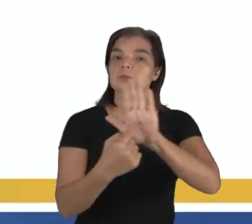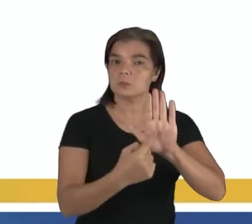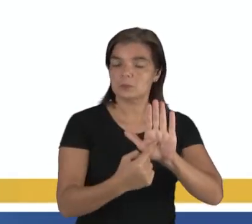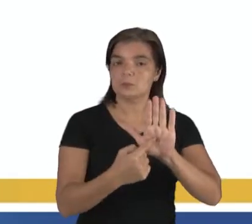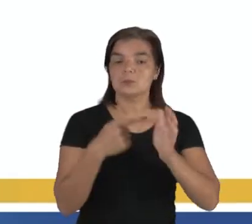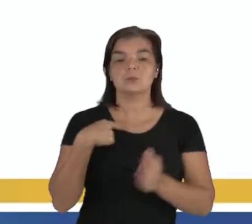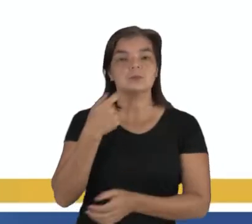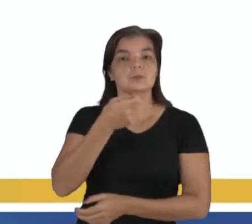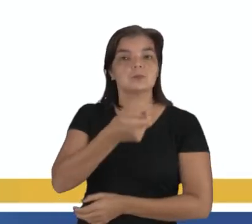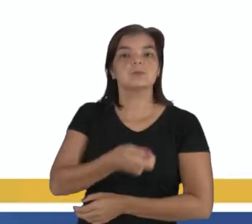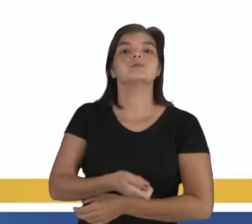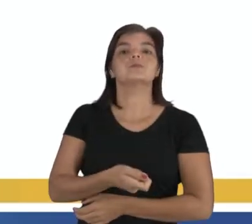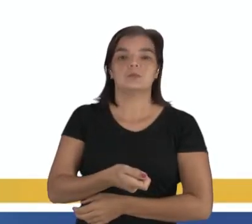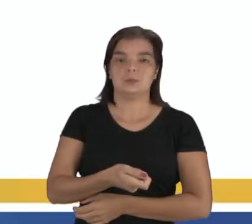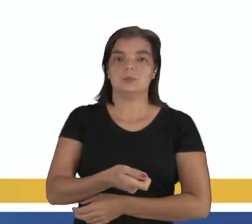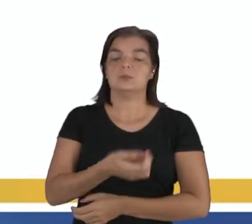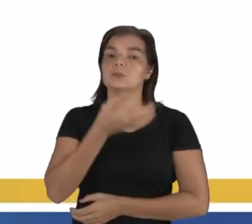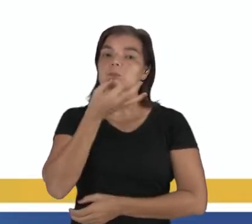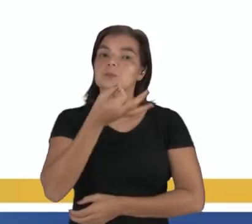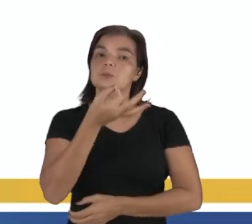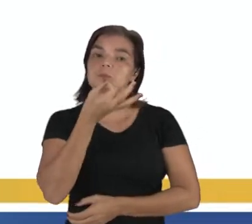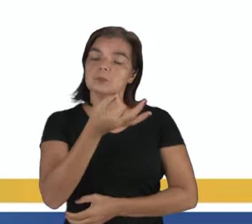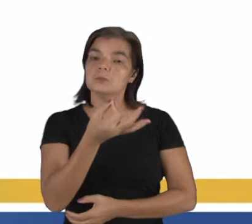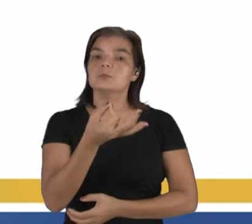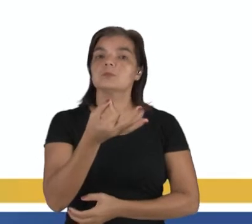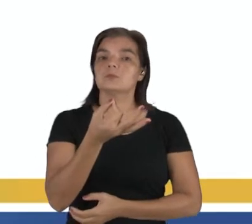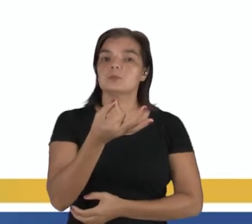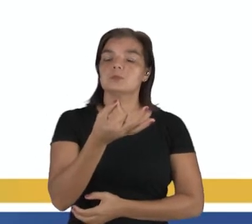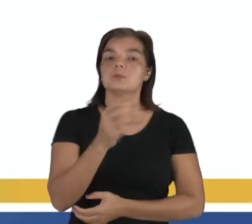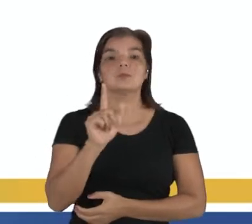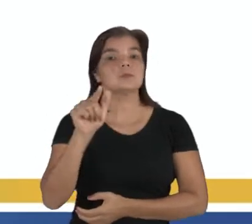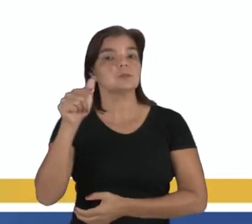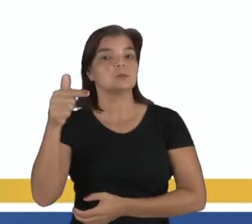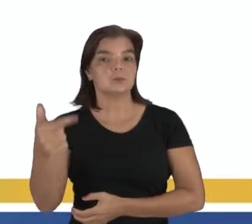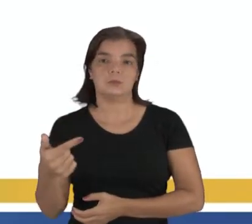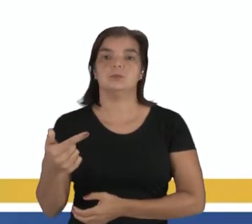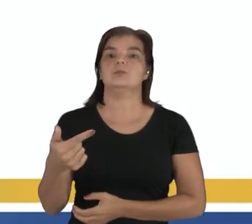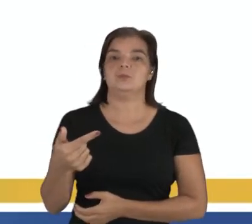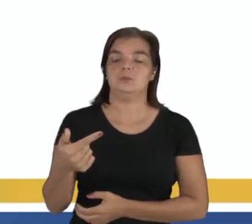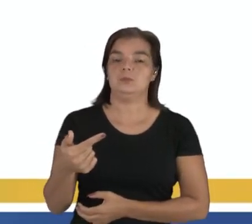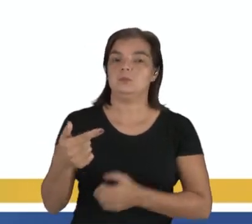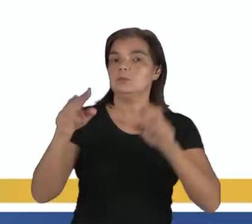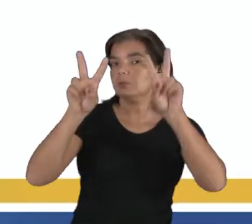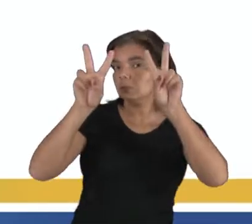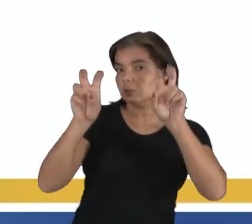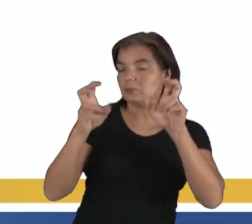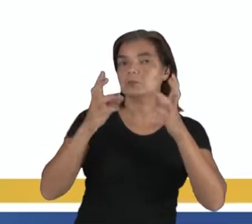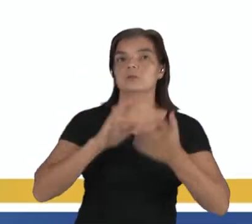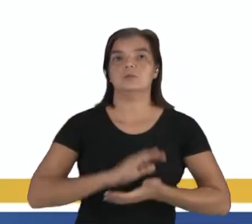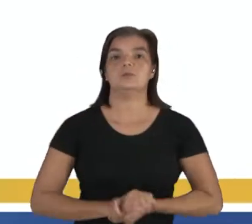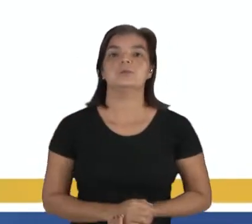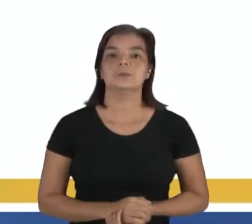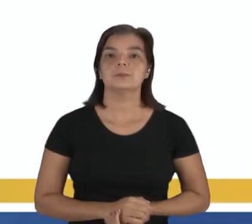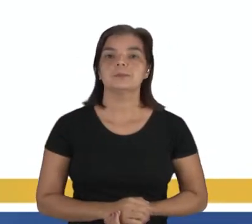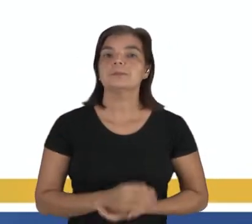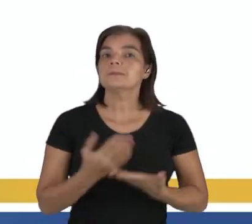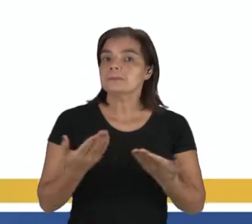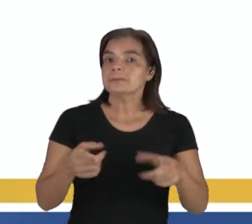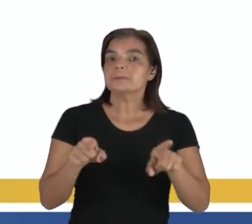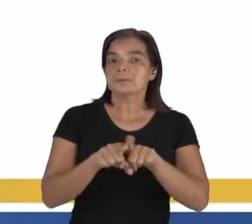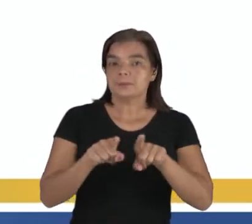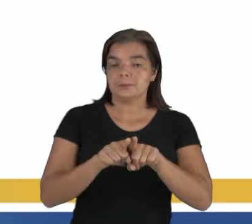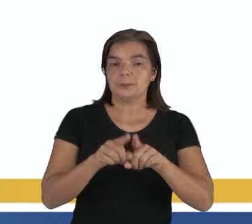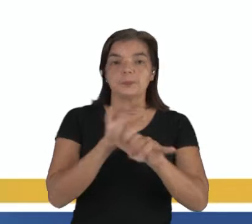um posicionamento, um ponto de vista, uma opinião sobre determinado tema. E ele